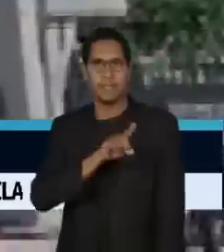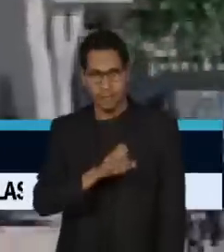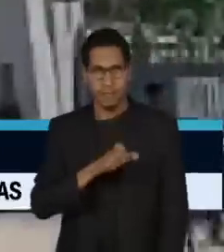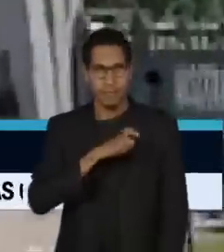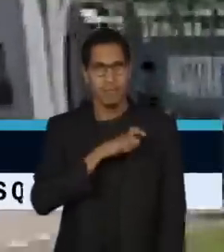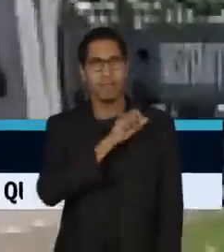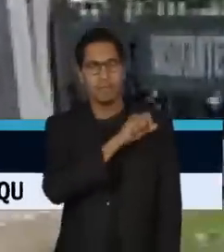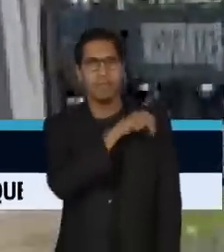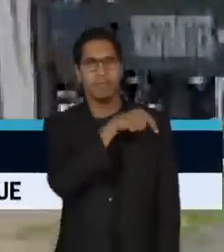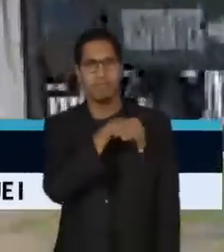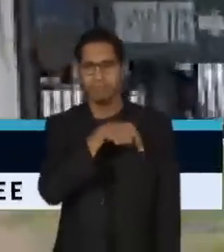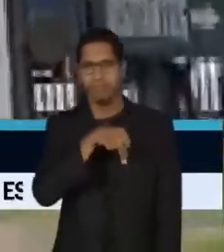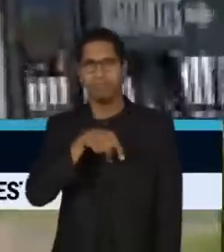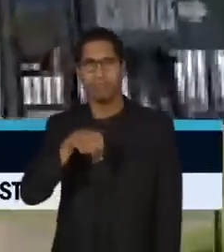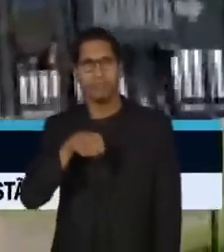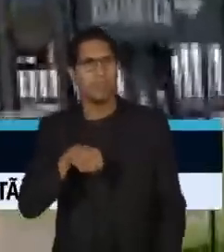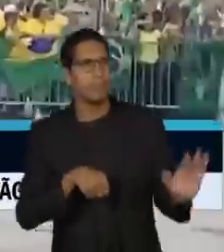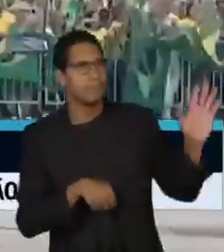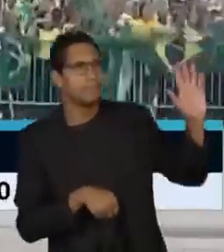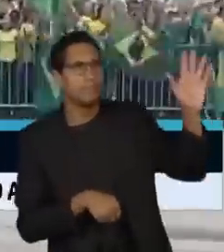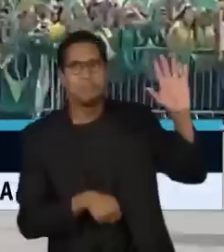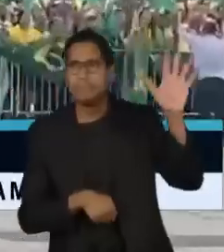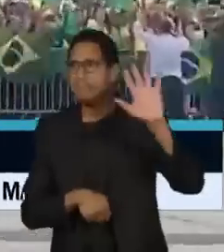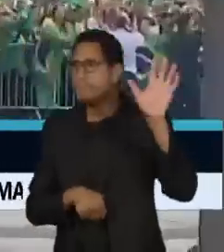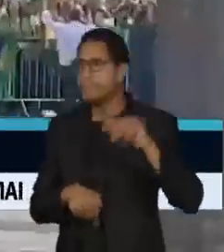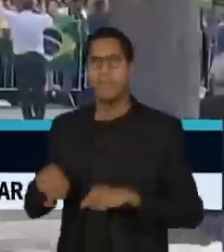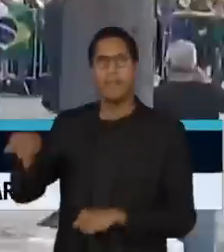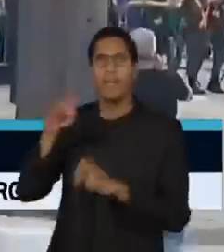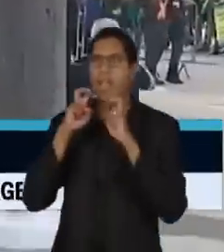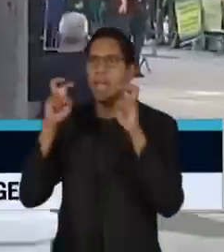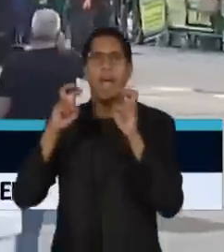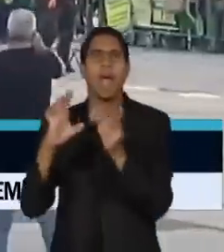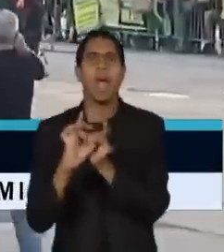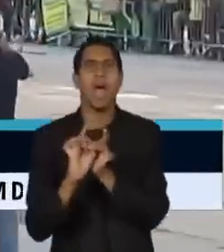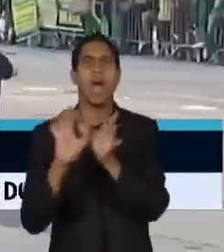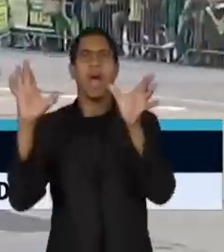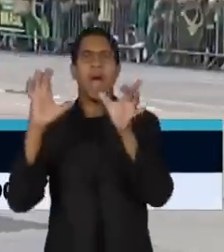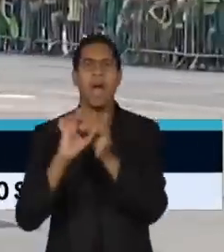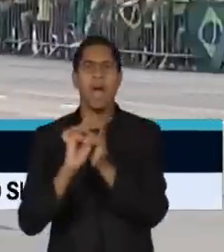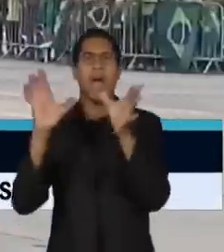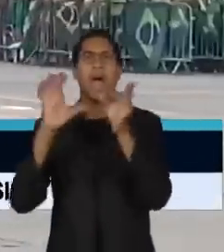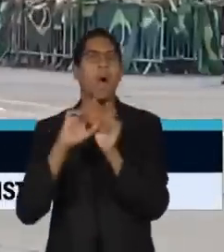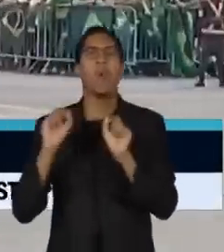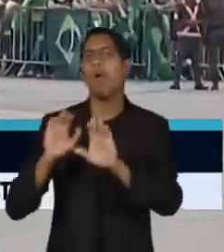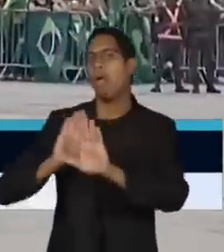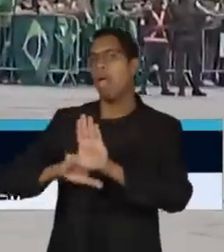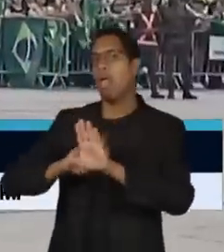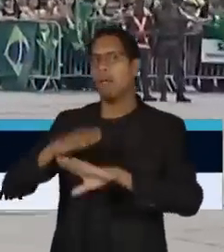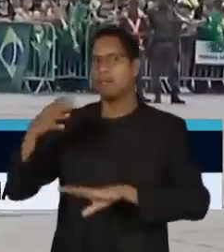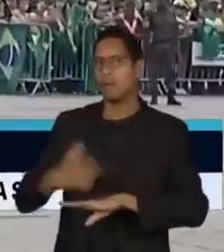para acenar a apoiadores que gritavam "Eu autorizo", em referência a um golpe militar.